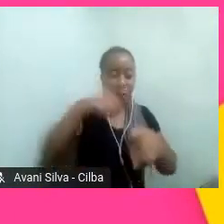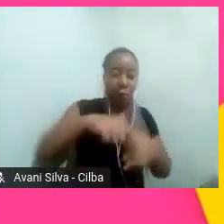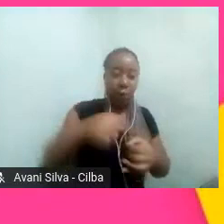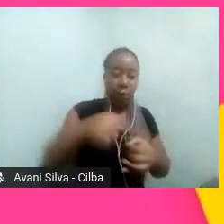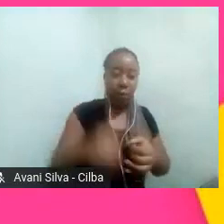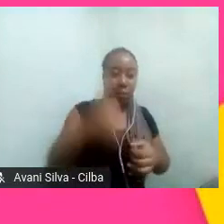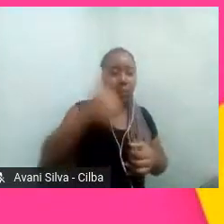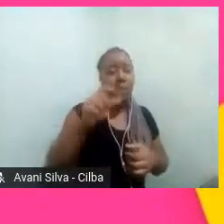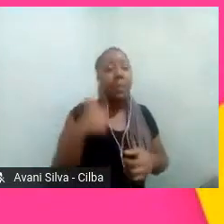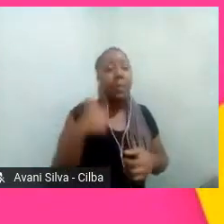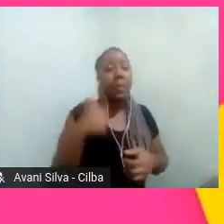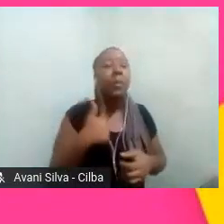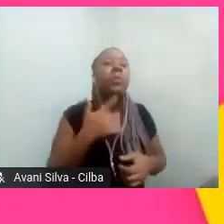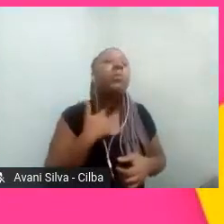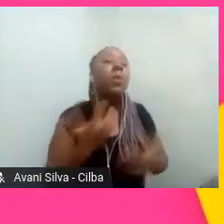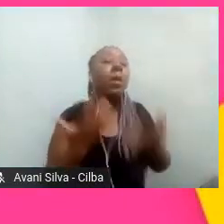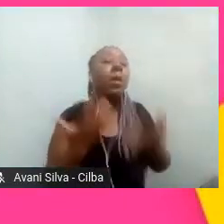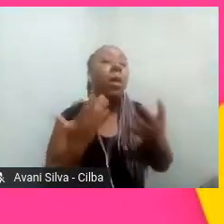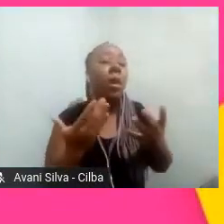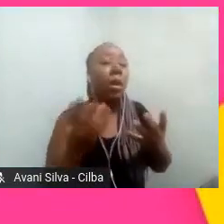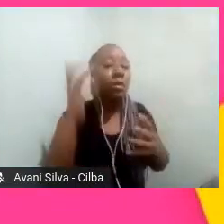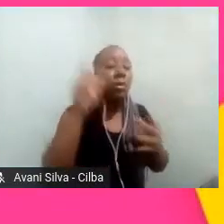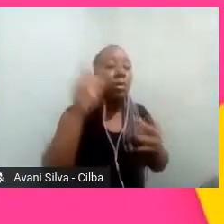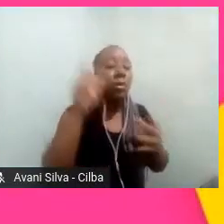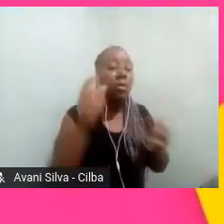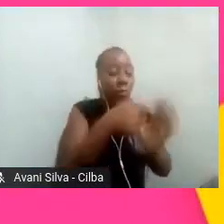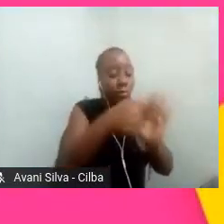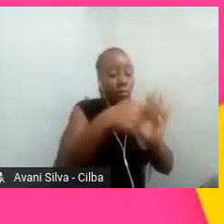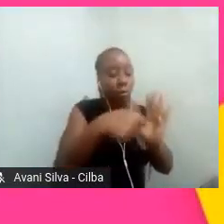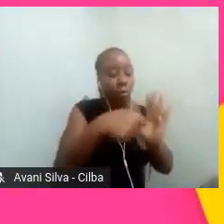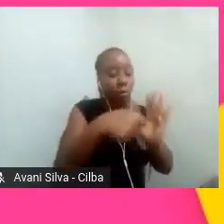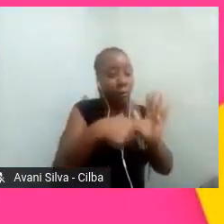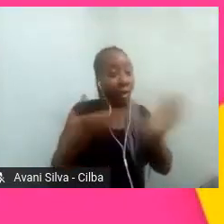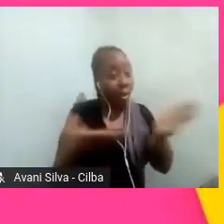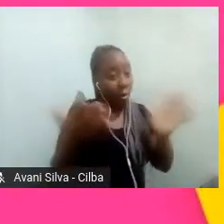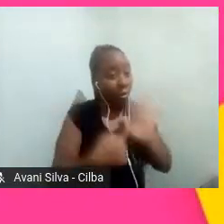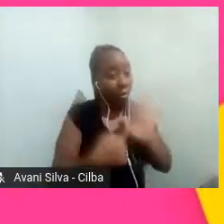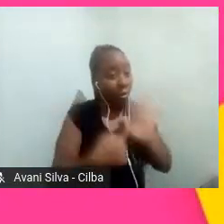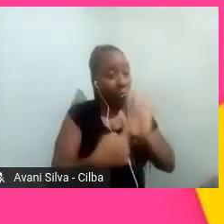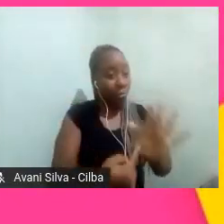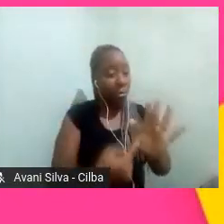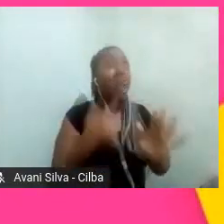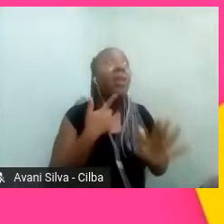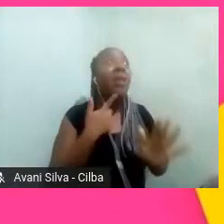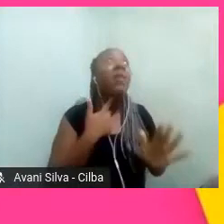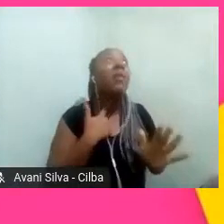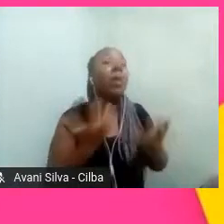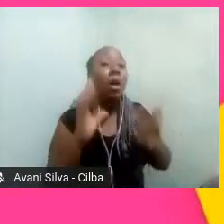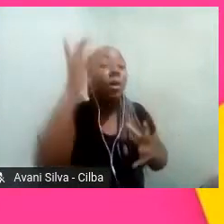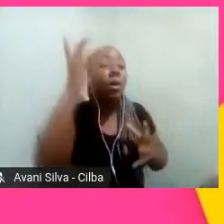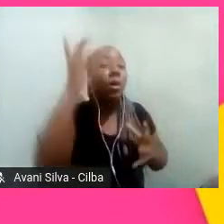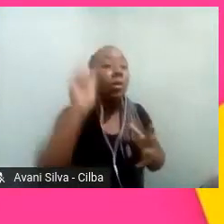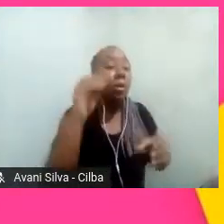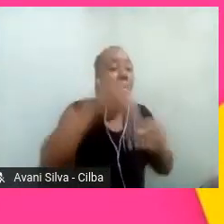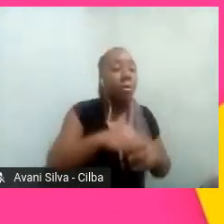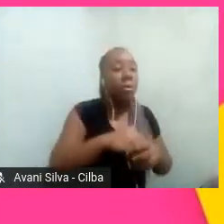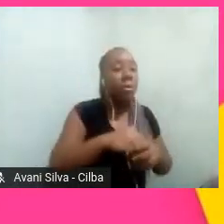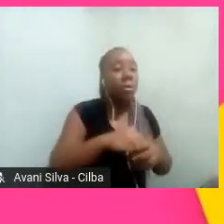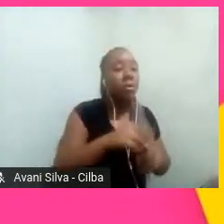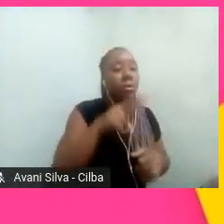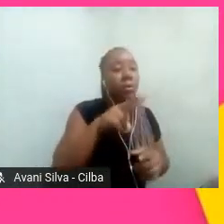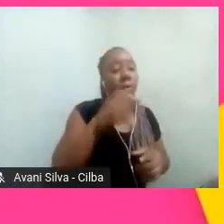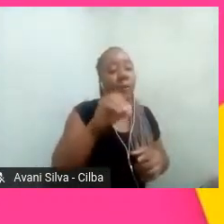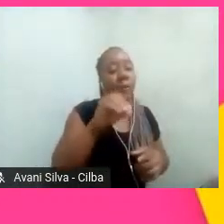aconteça é o que eu vou escrever agora. E o que eu quero que aconteça dentro do void loop é